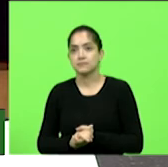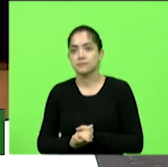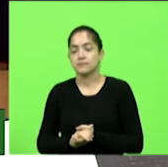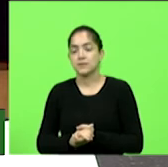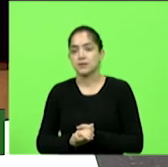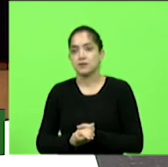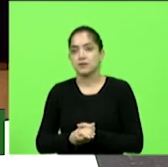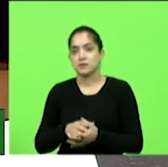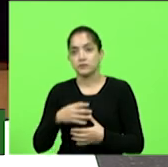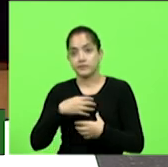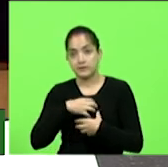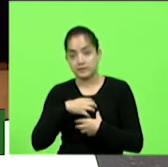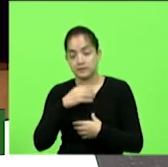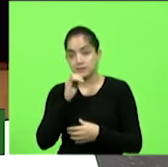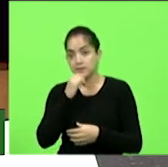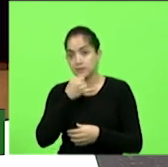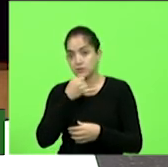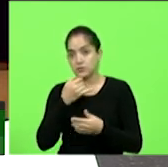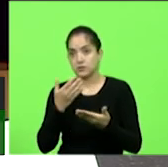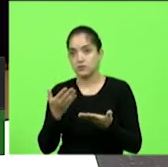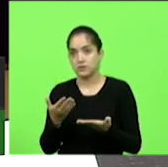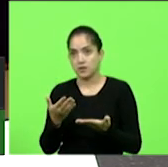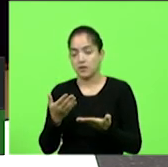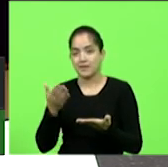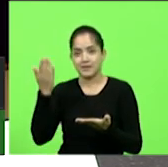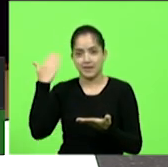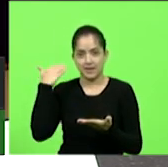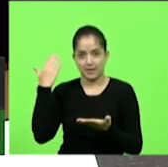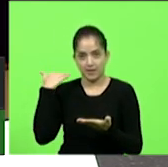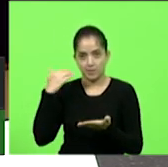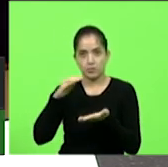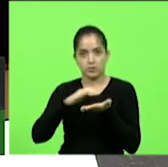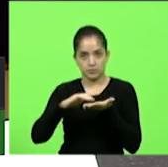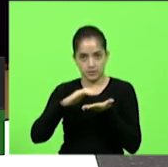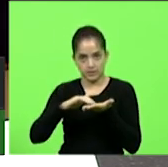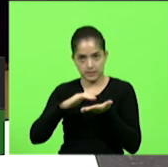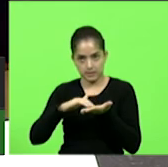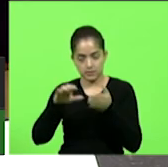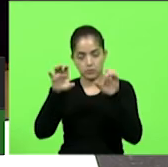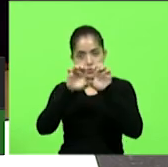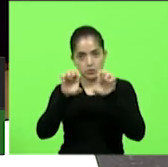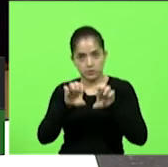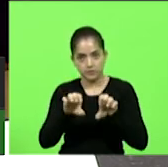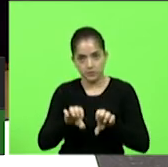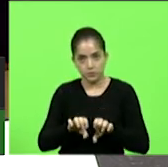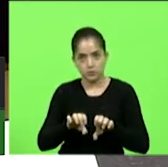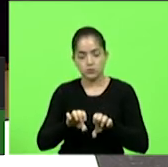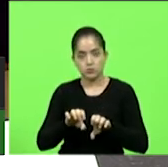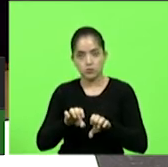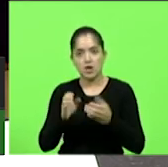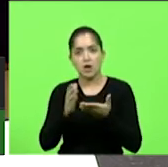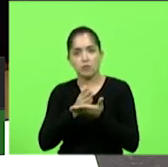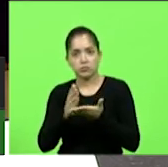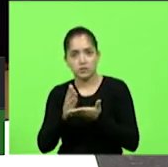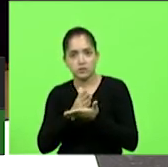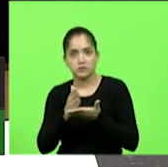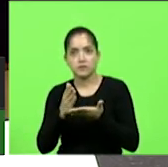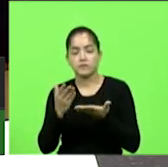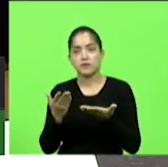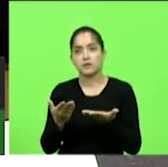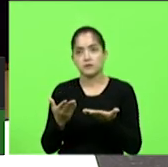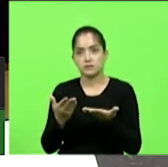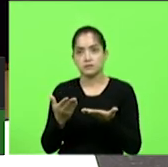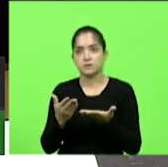sim. Eu, quando fui secretário de infraestrutura, tive algumas vezes...